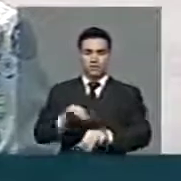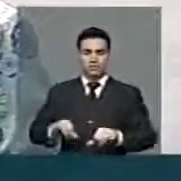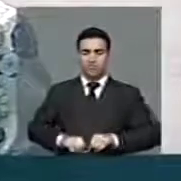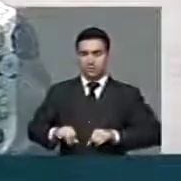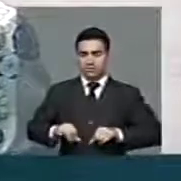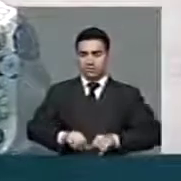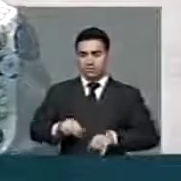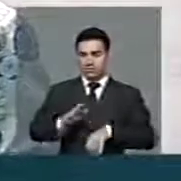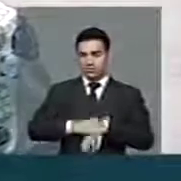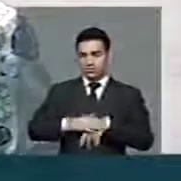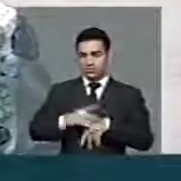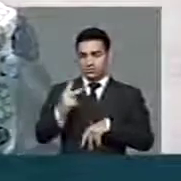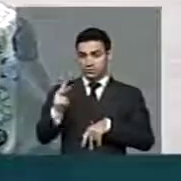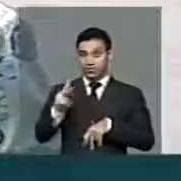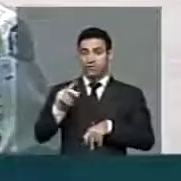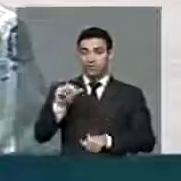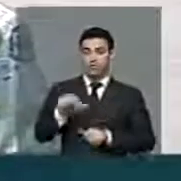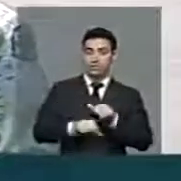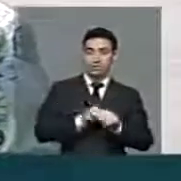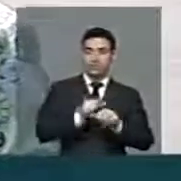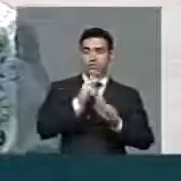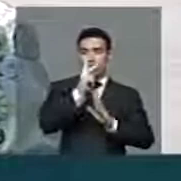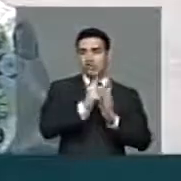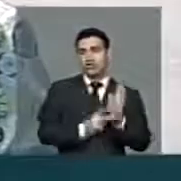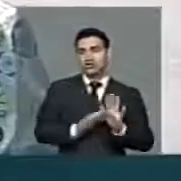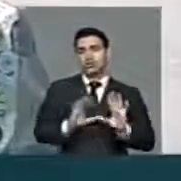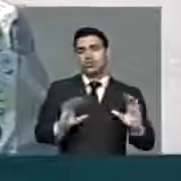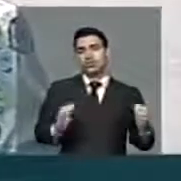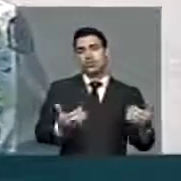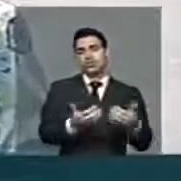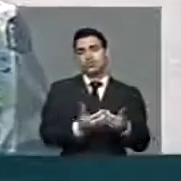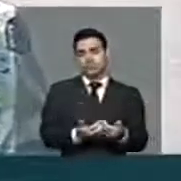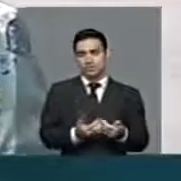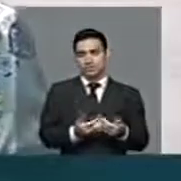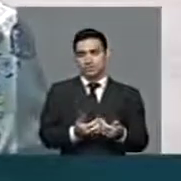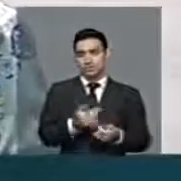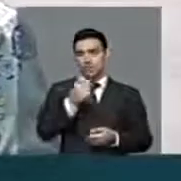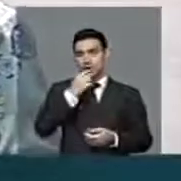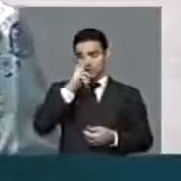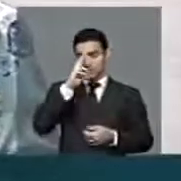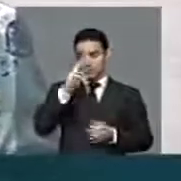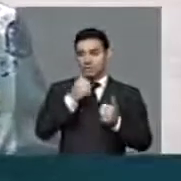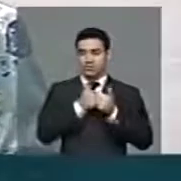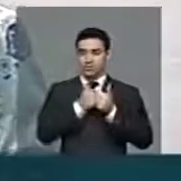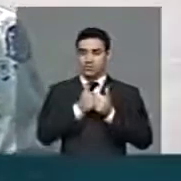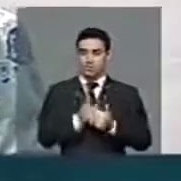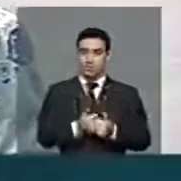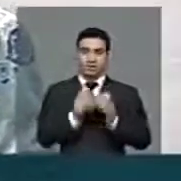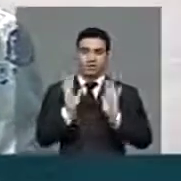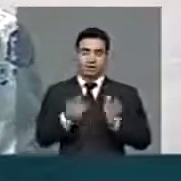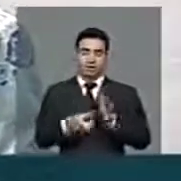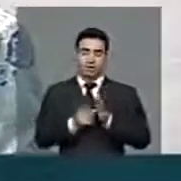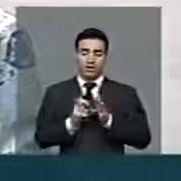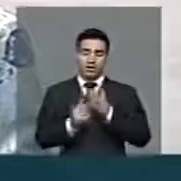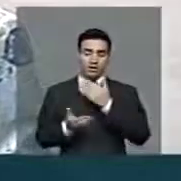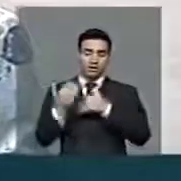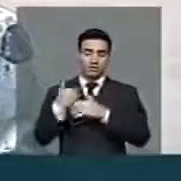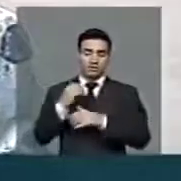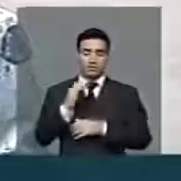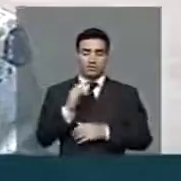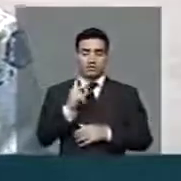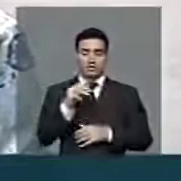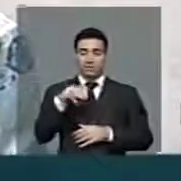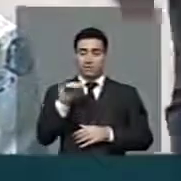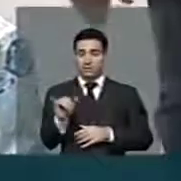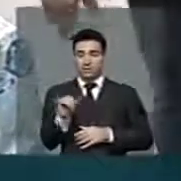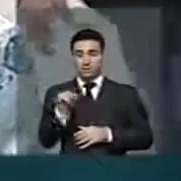pessoal num projeto coletivo. Vossa Excelência me acompanhou durante a CPMI, foi vice-presidente